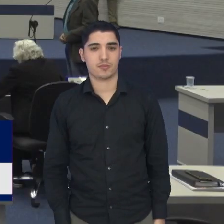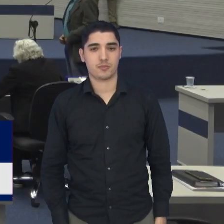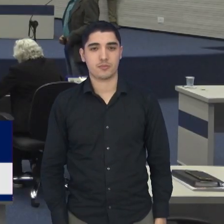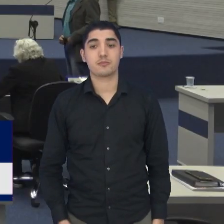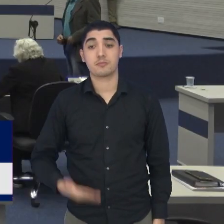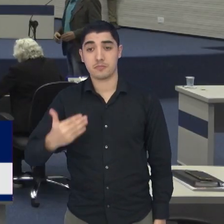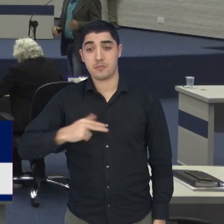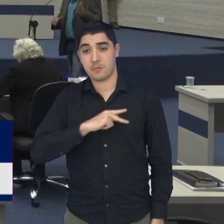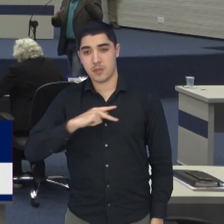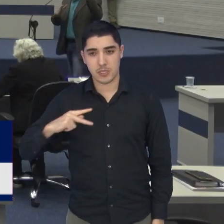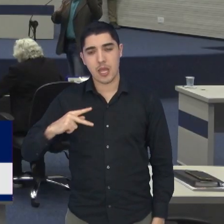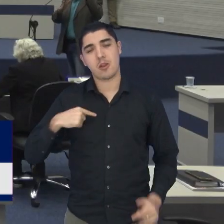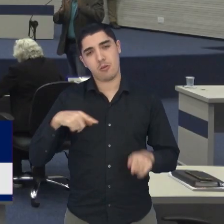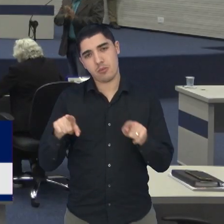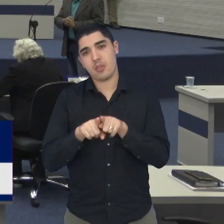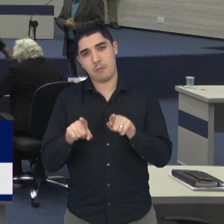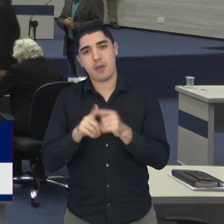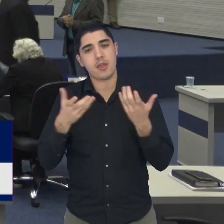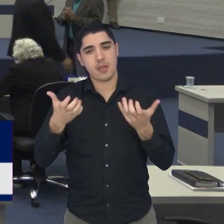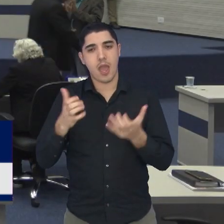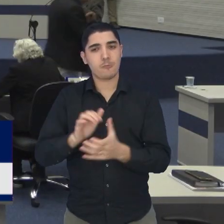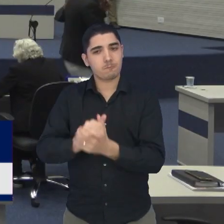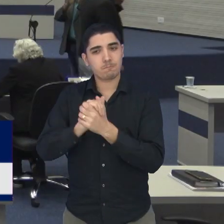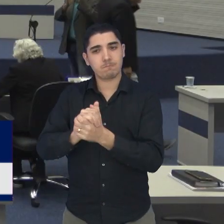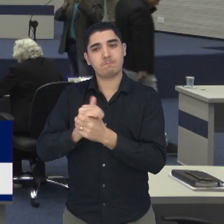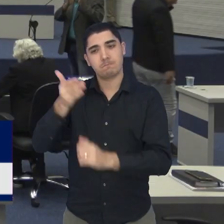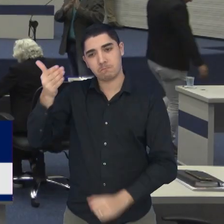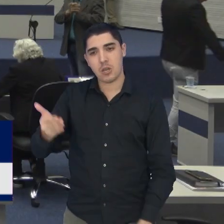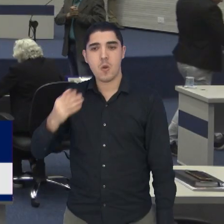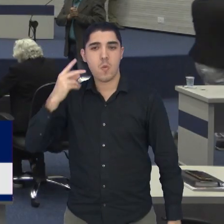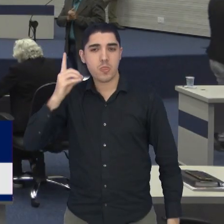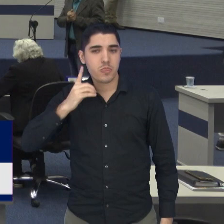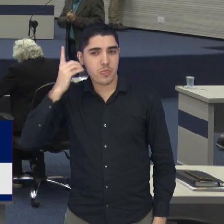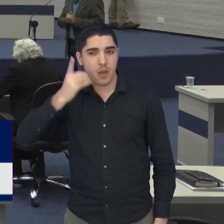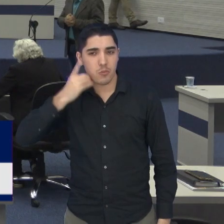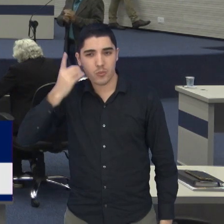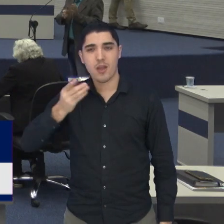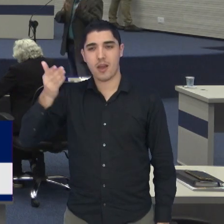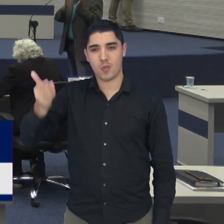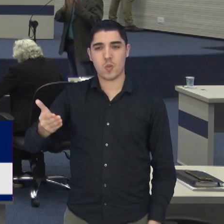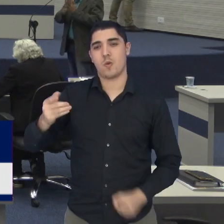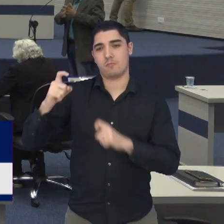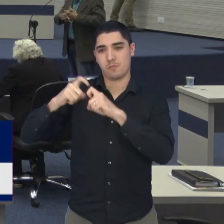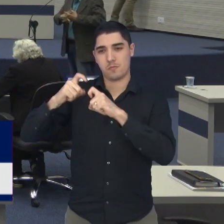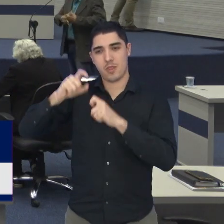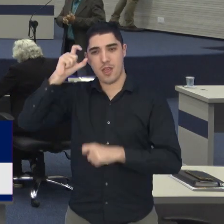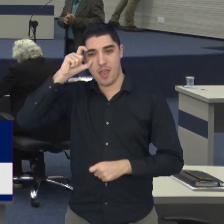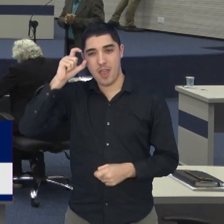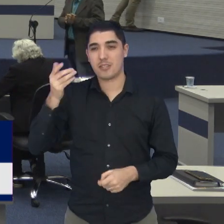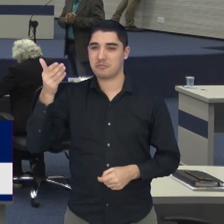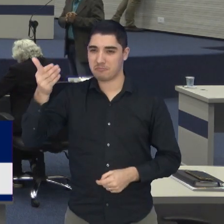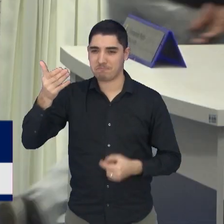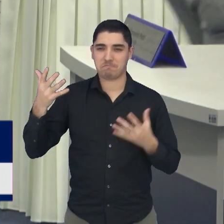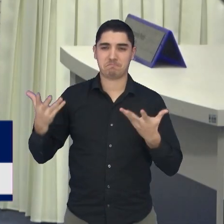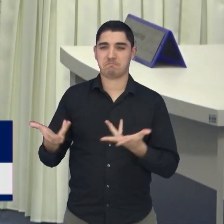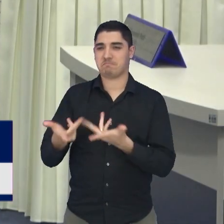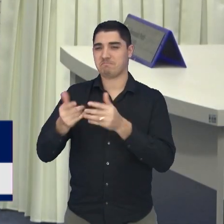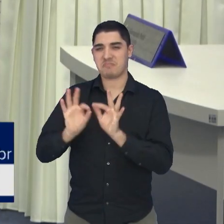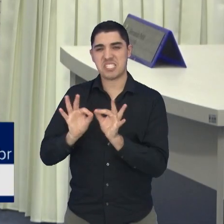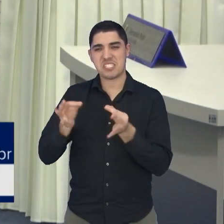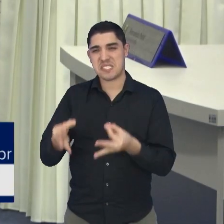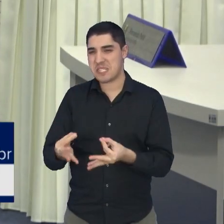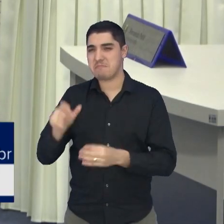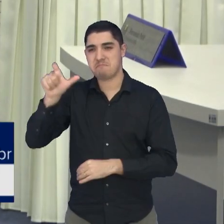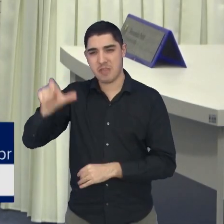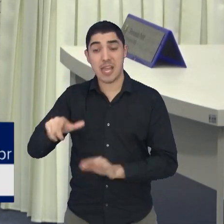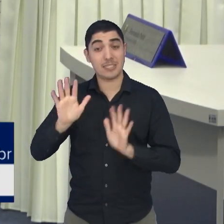presidente, também para cumprimentar aqui o grande deputado Dr. Elton, simpático parlamentar nosso aqui, que já foi